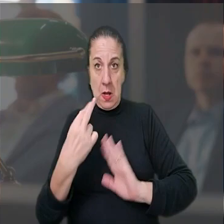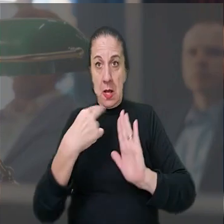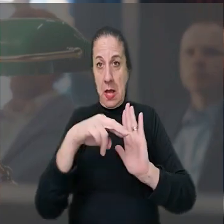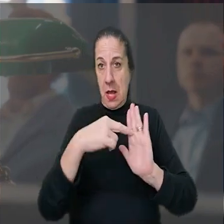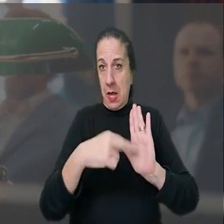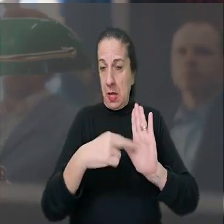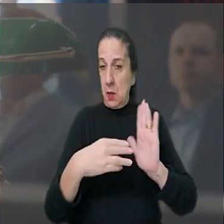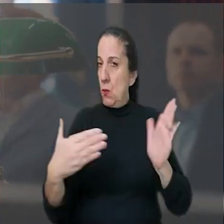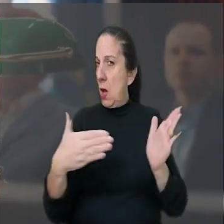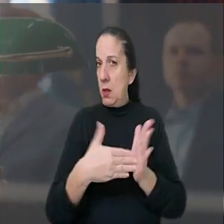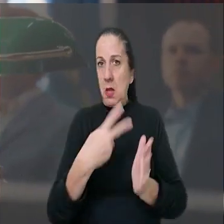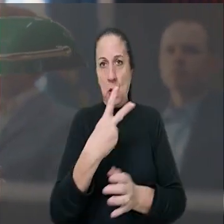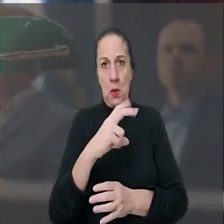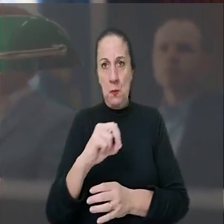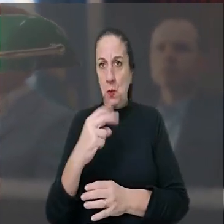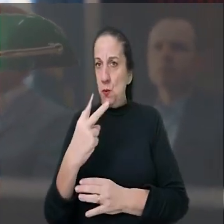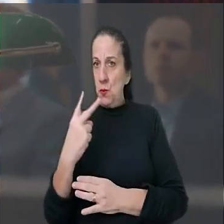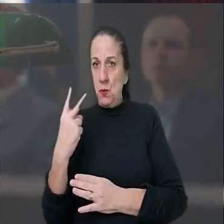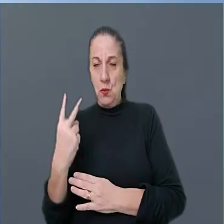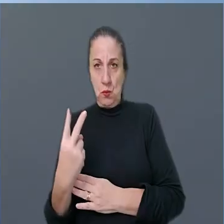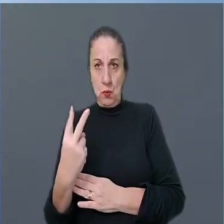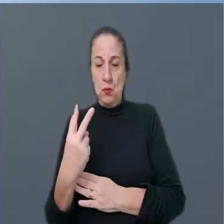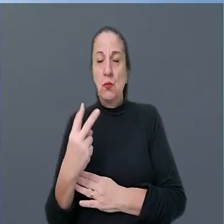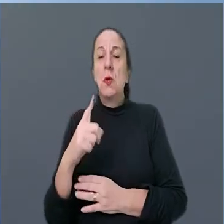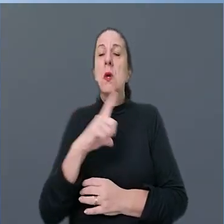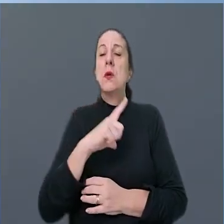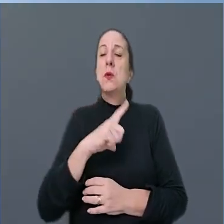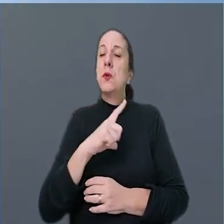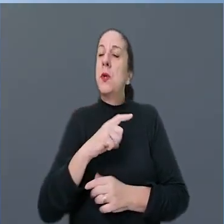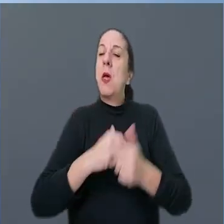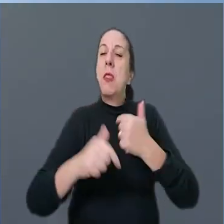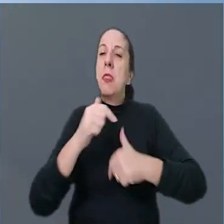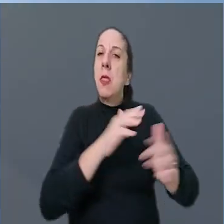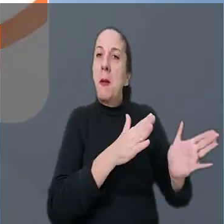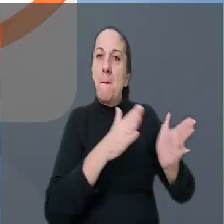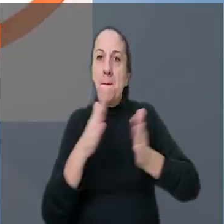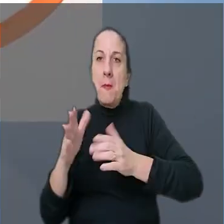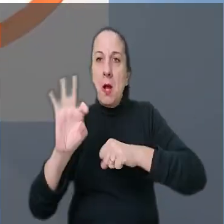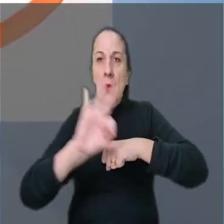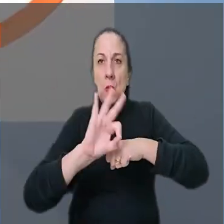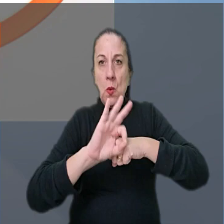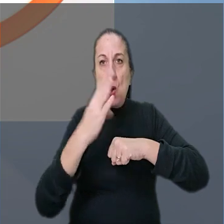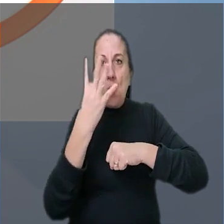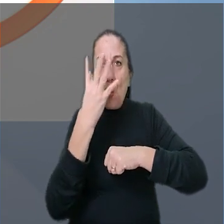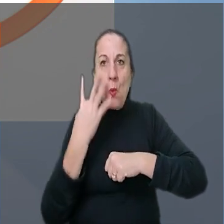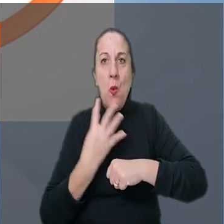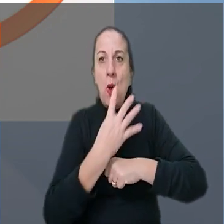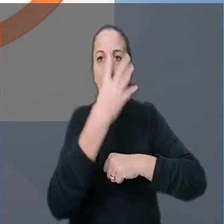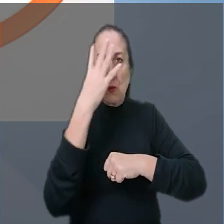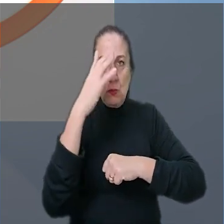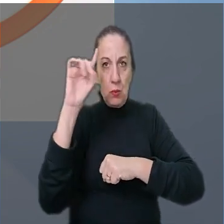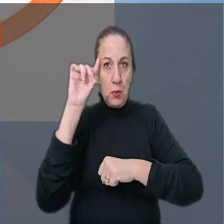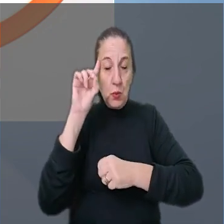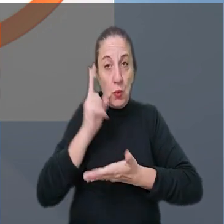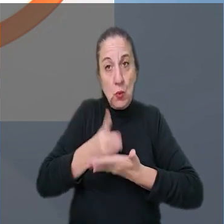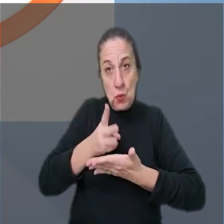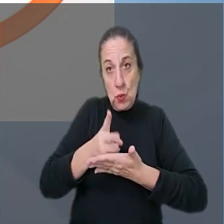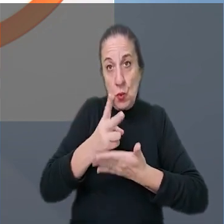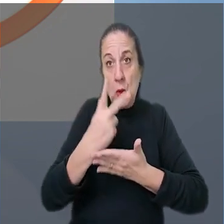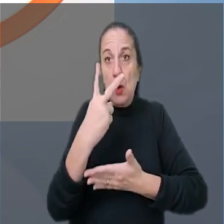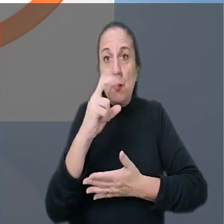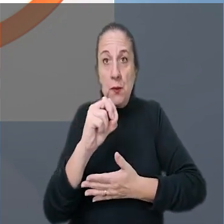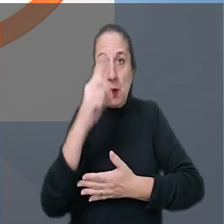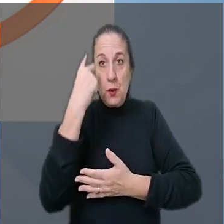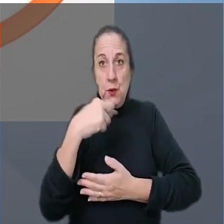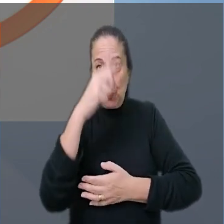em redação vigente até 2022, previa que a jornada de trabalho do advogado era de 4 horas diárias contínuas